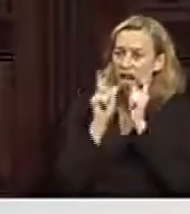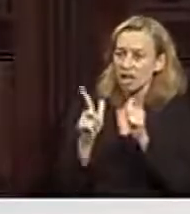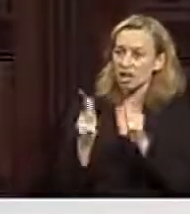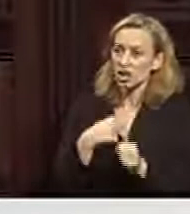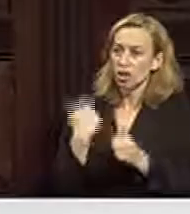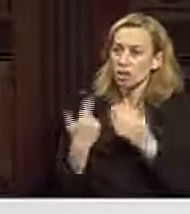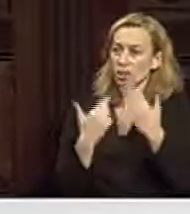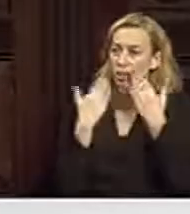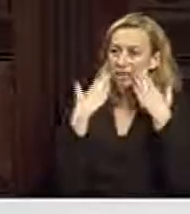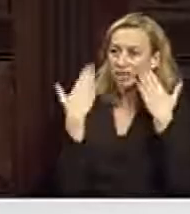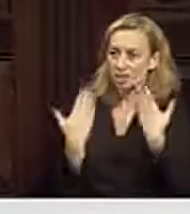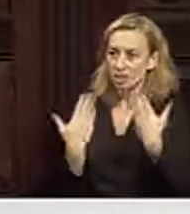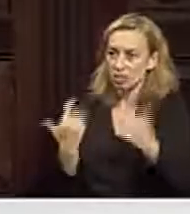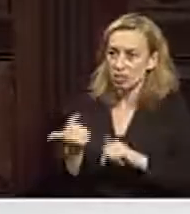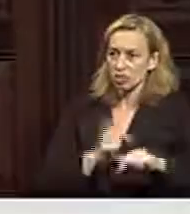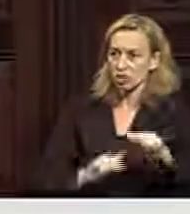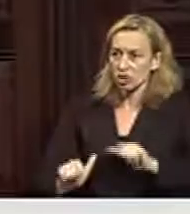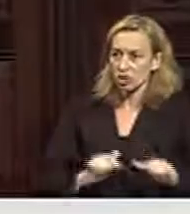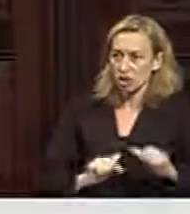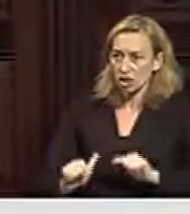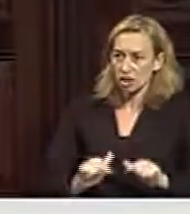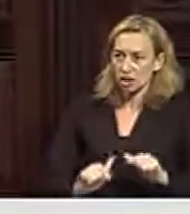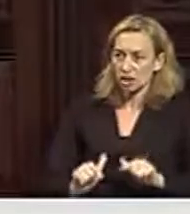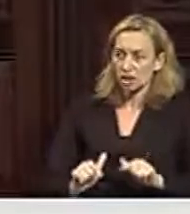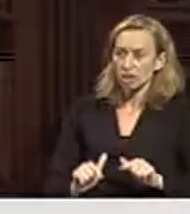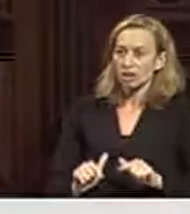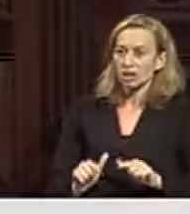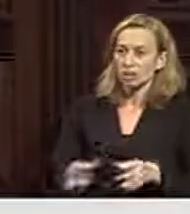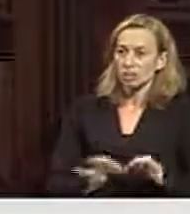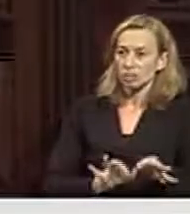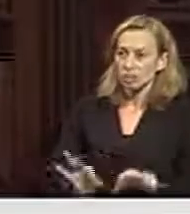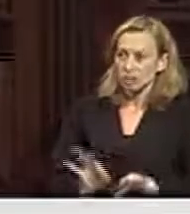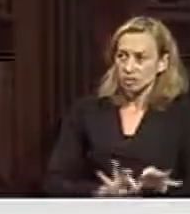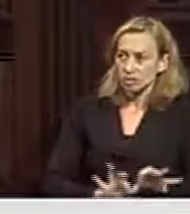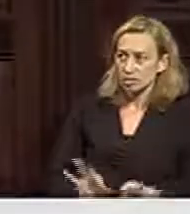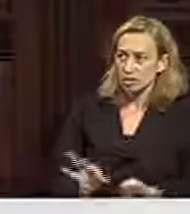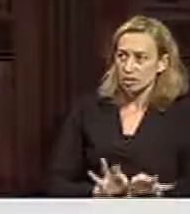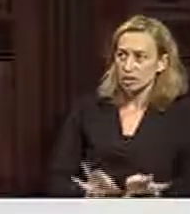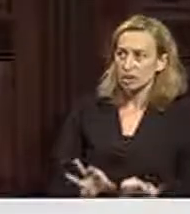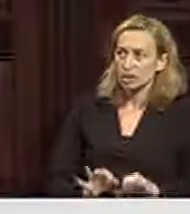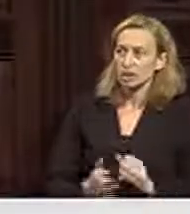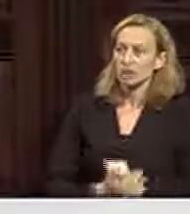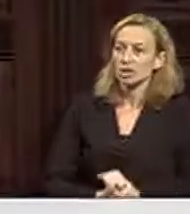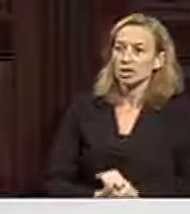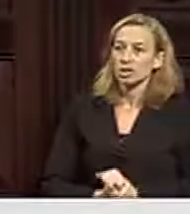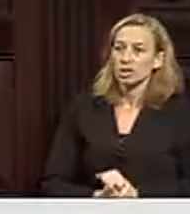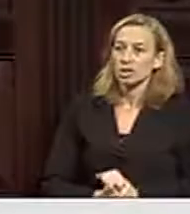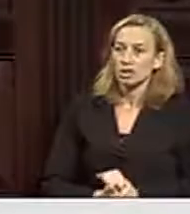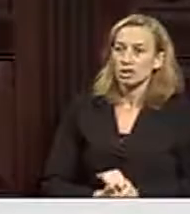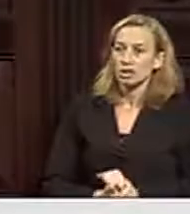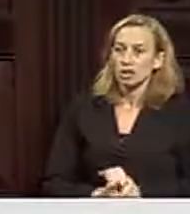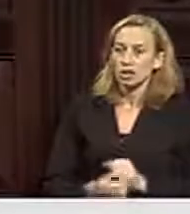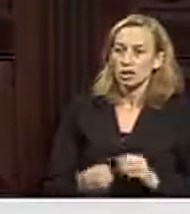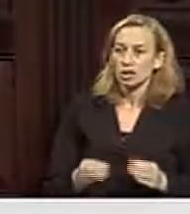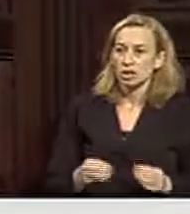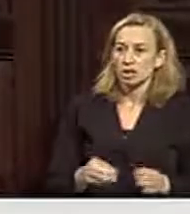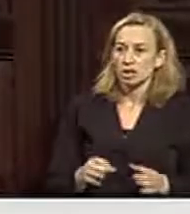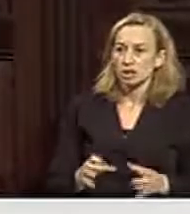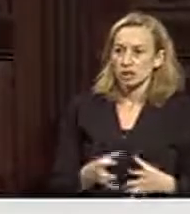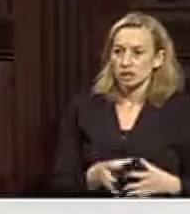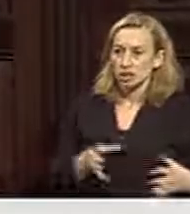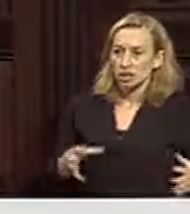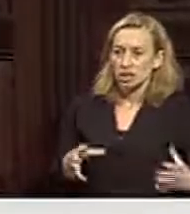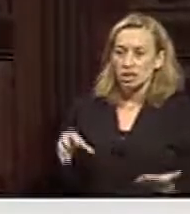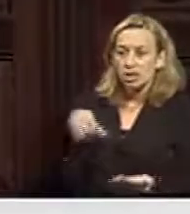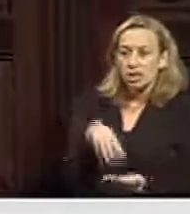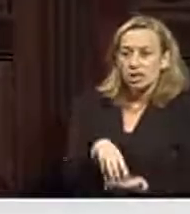que cria centros de referência adicionais aos grandes centros de referência, como,